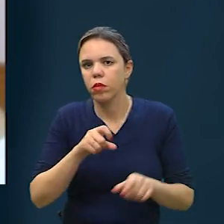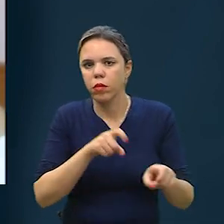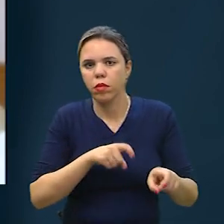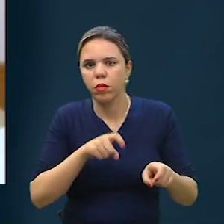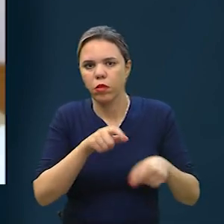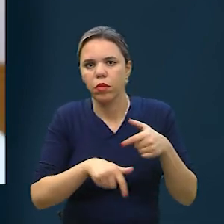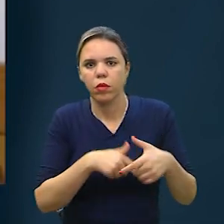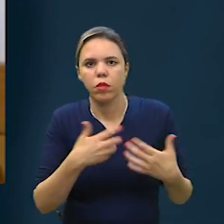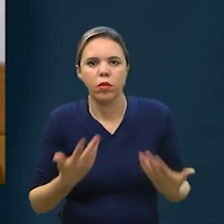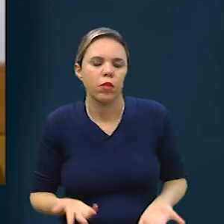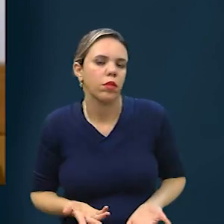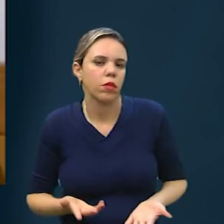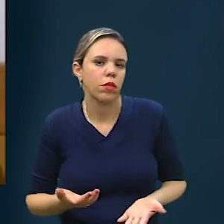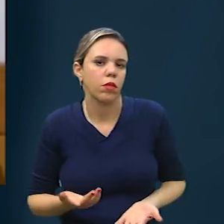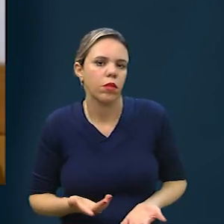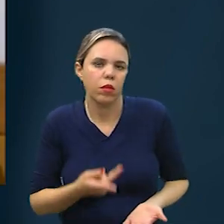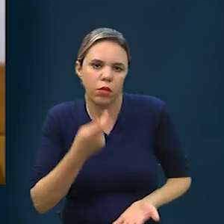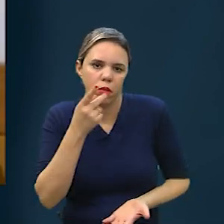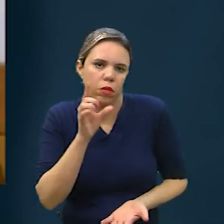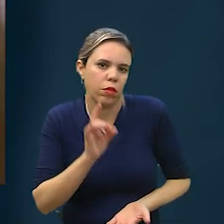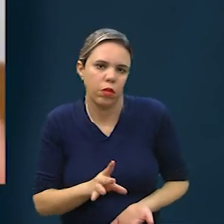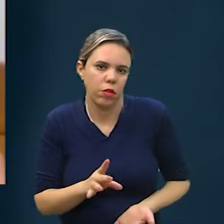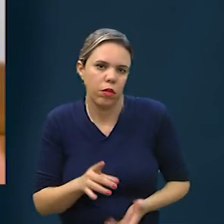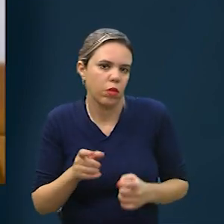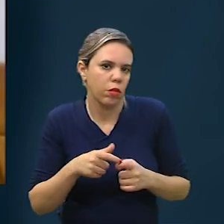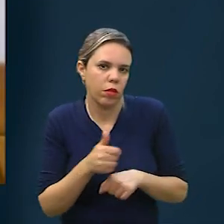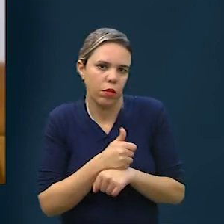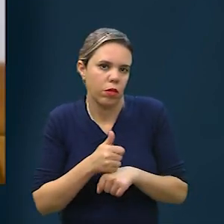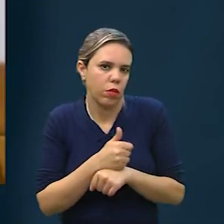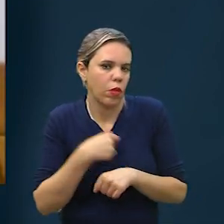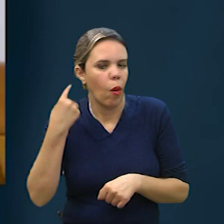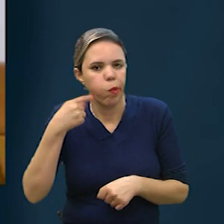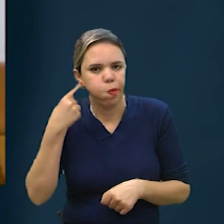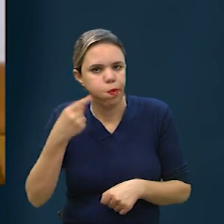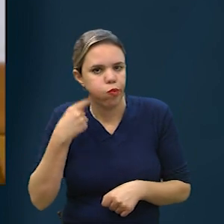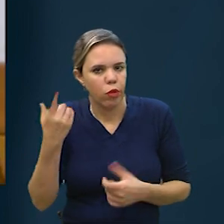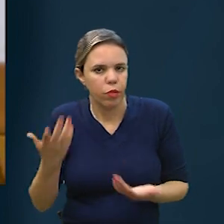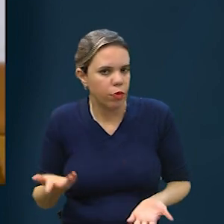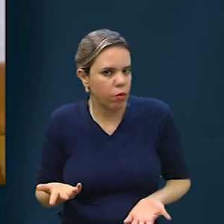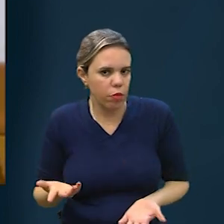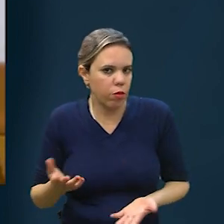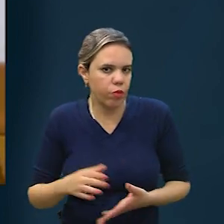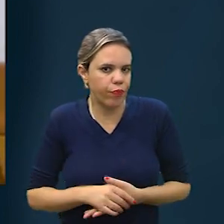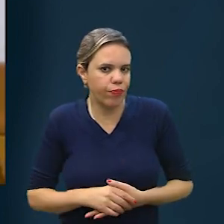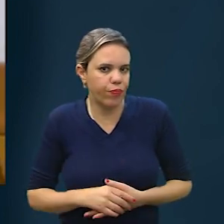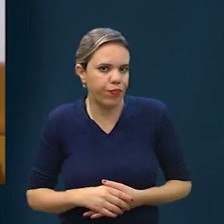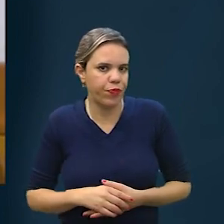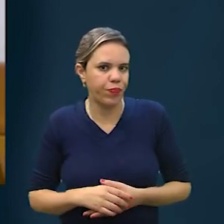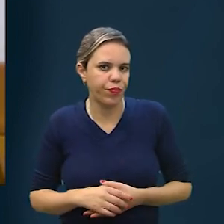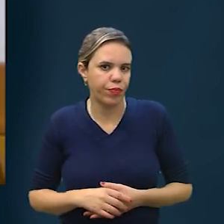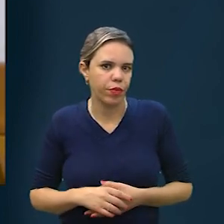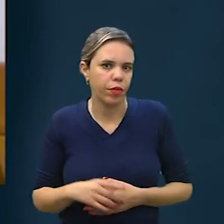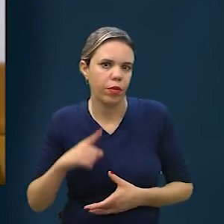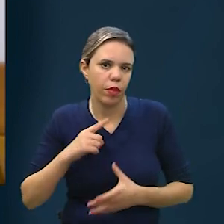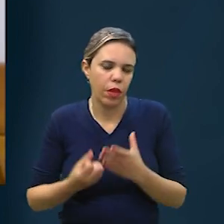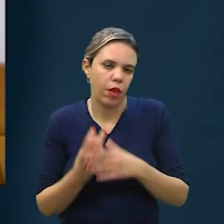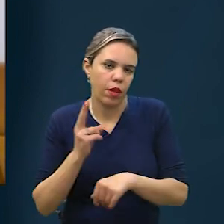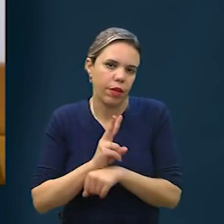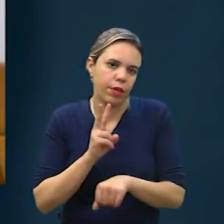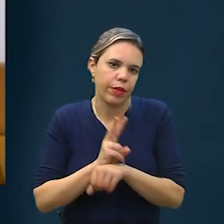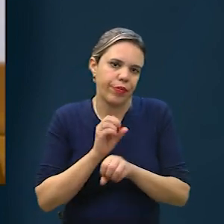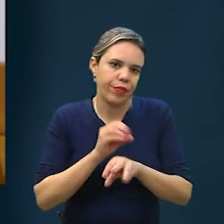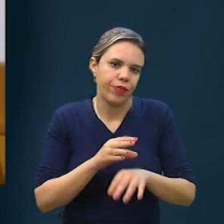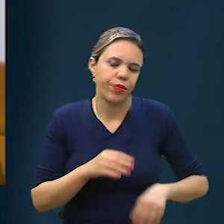numa fazenda, né? Nós não falamos de médicos, de advogados. Então, tem toda uma questão de